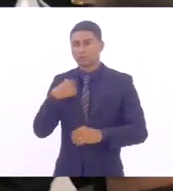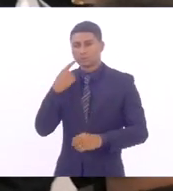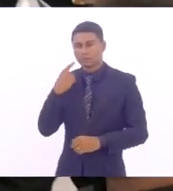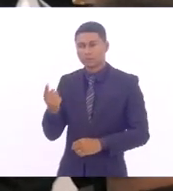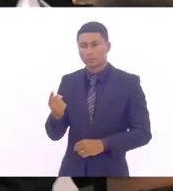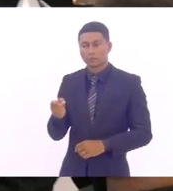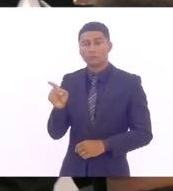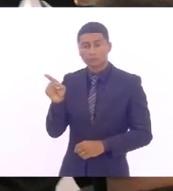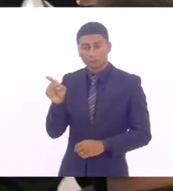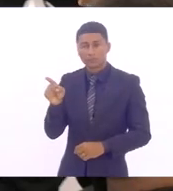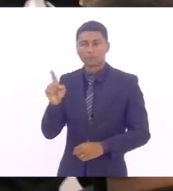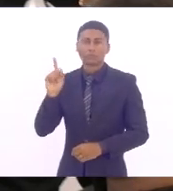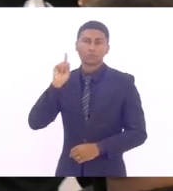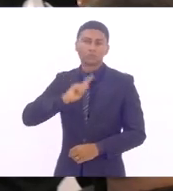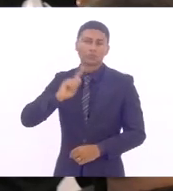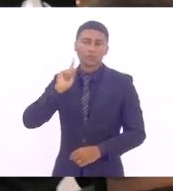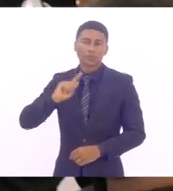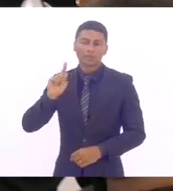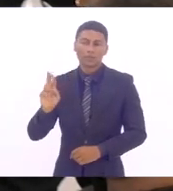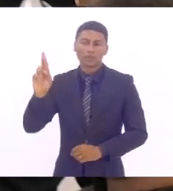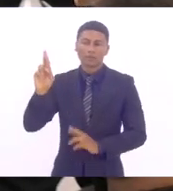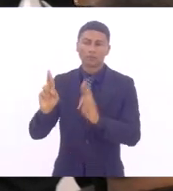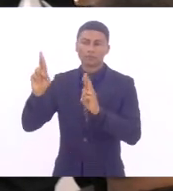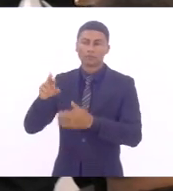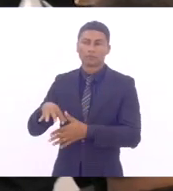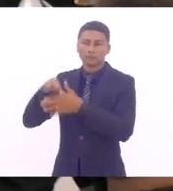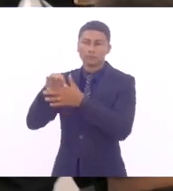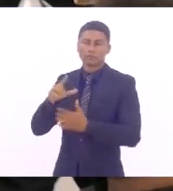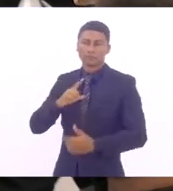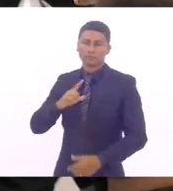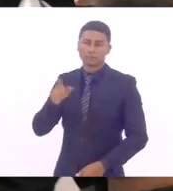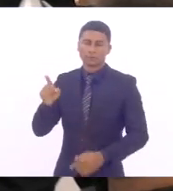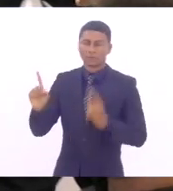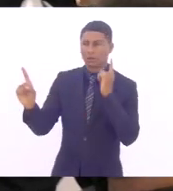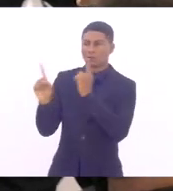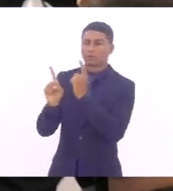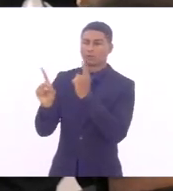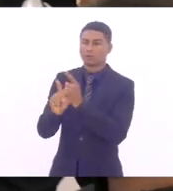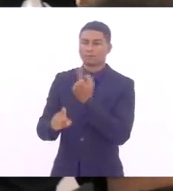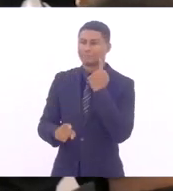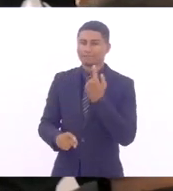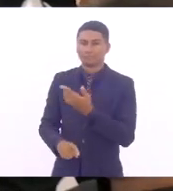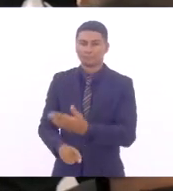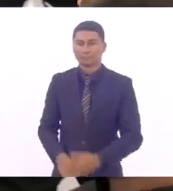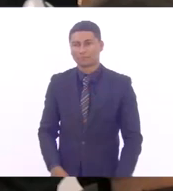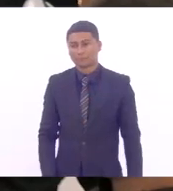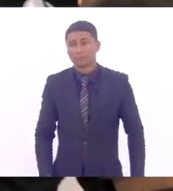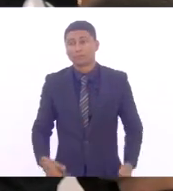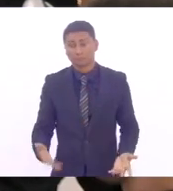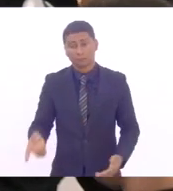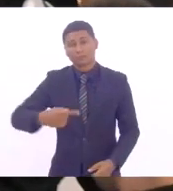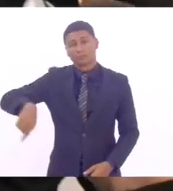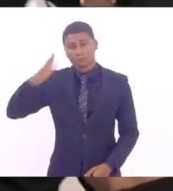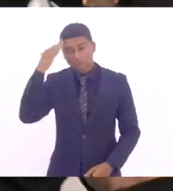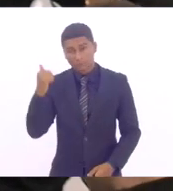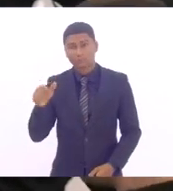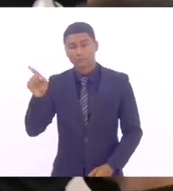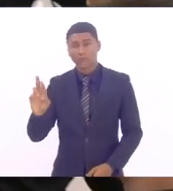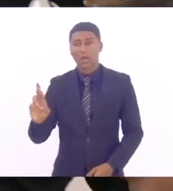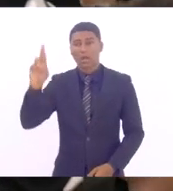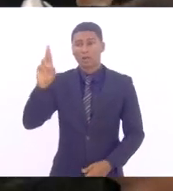uma das lideranças da torcida envolvida na briga, tá? Da referida torcida envolvida na briga. A gente sabe quem é a liderança, a gente sabe quem